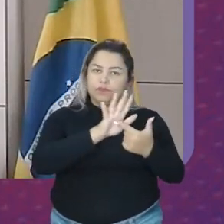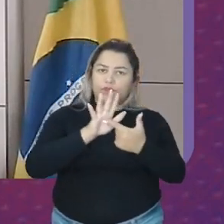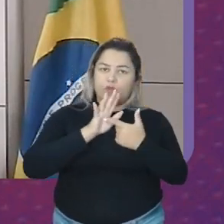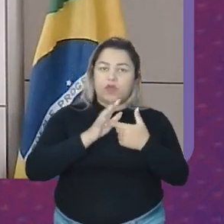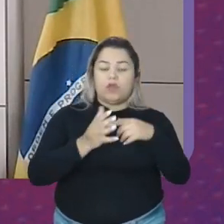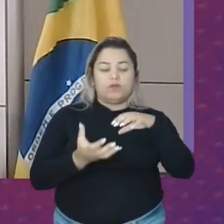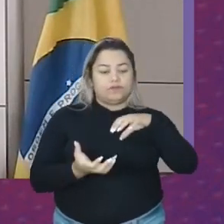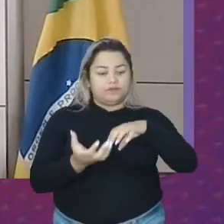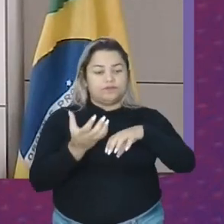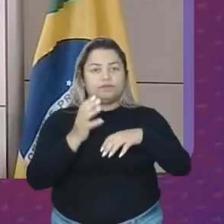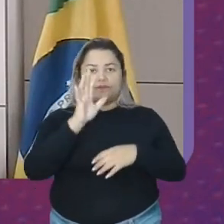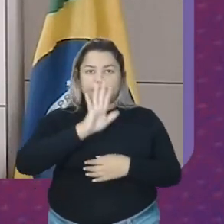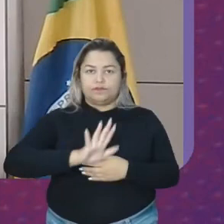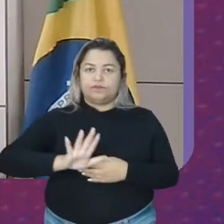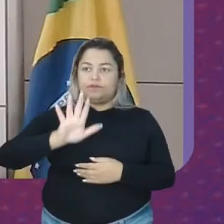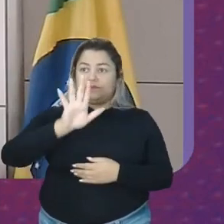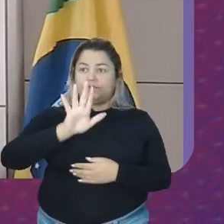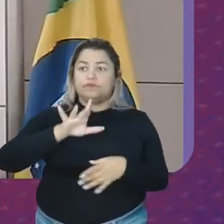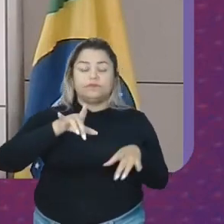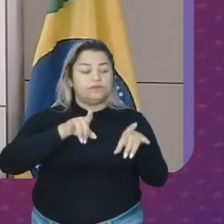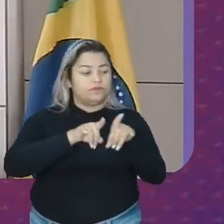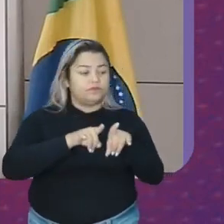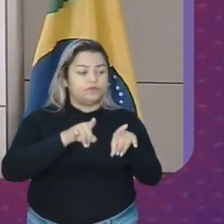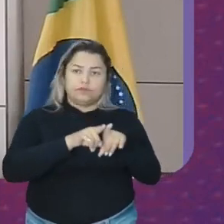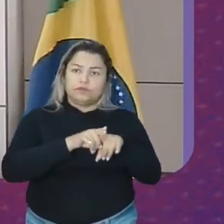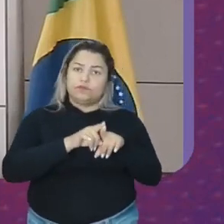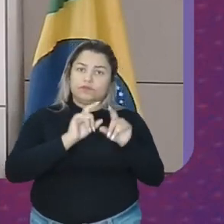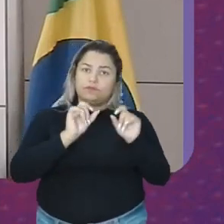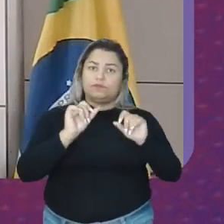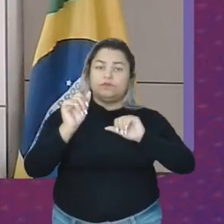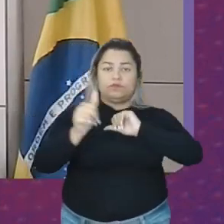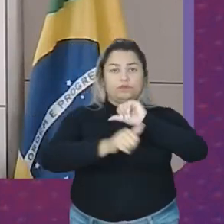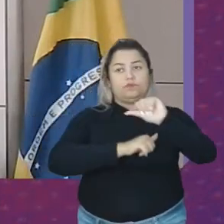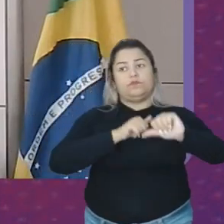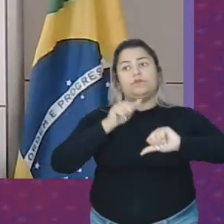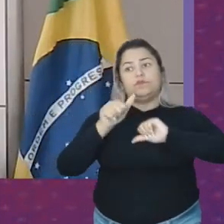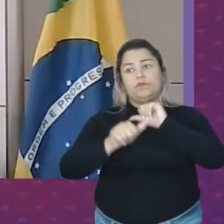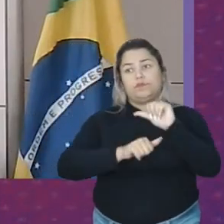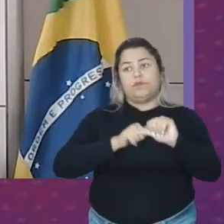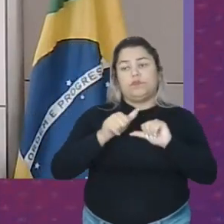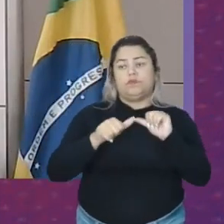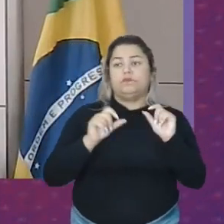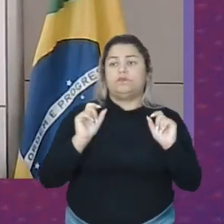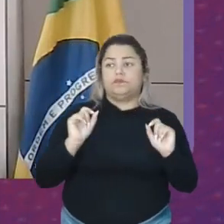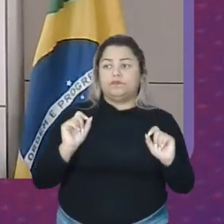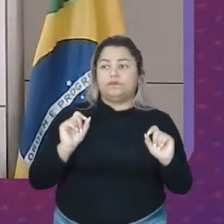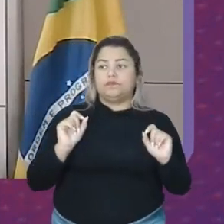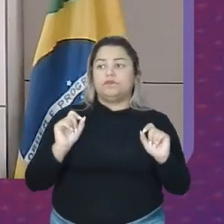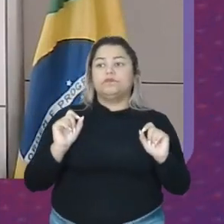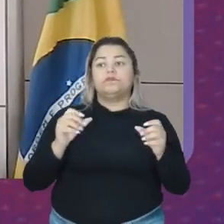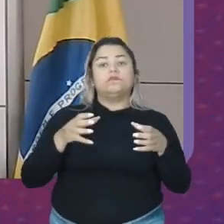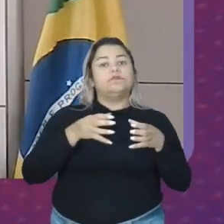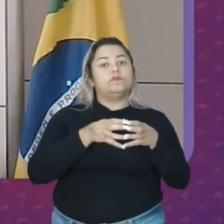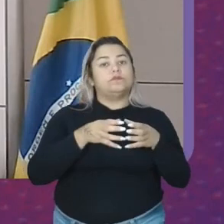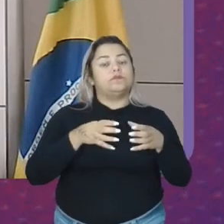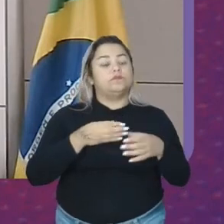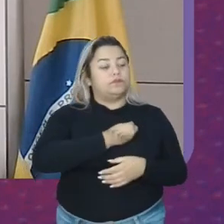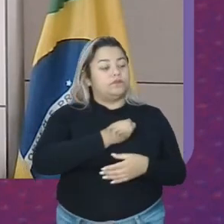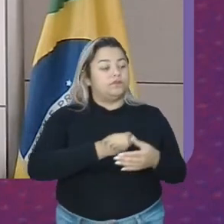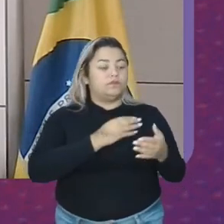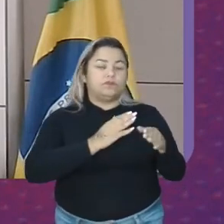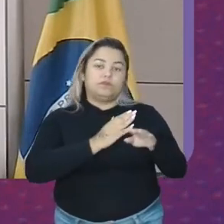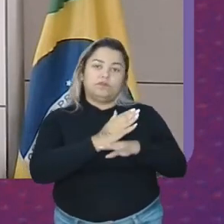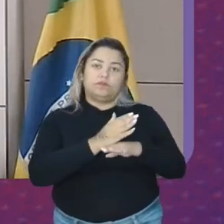Congresso Nacional, como executivo, medidas que transformem a